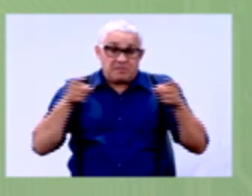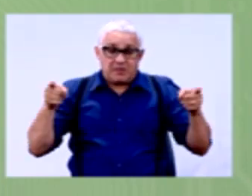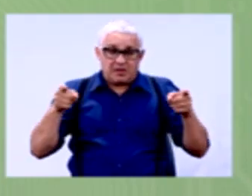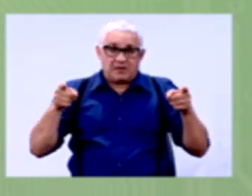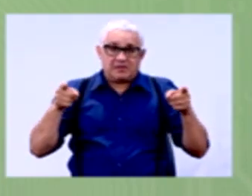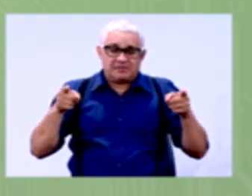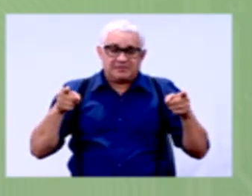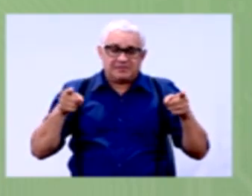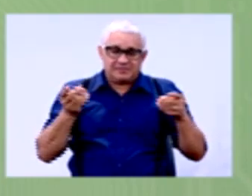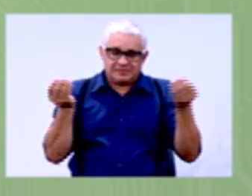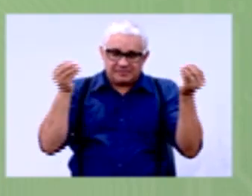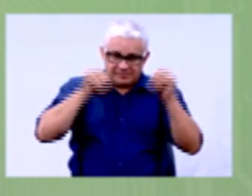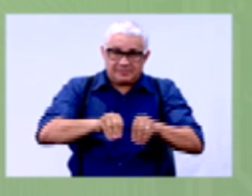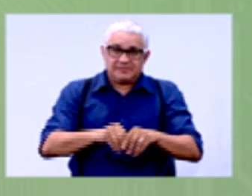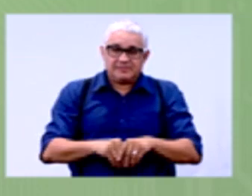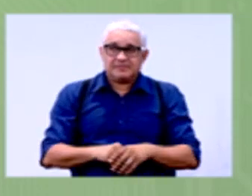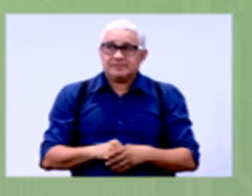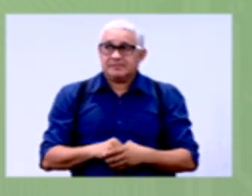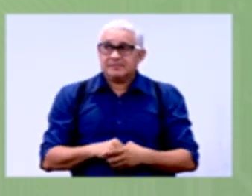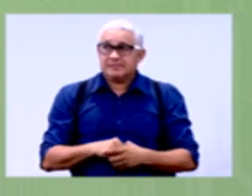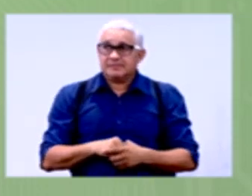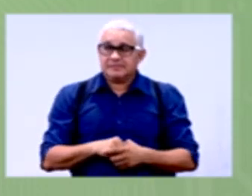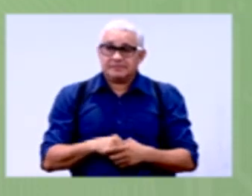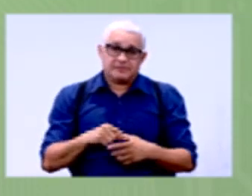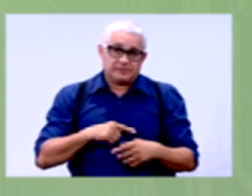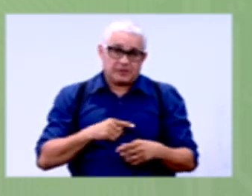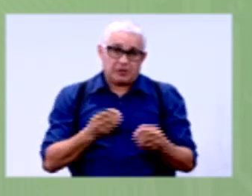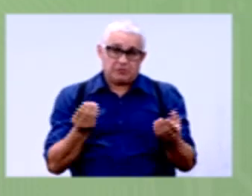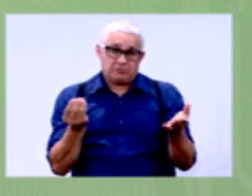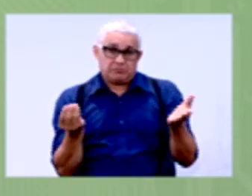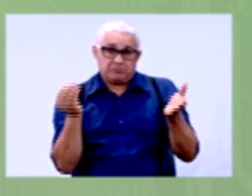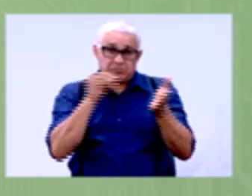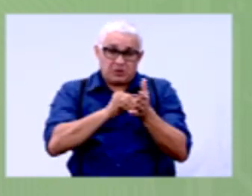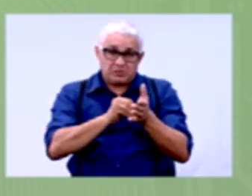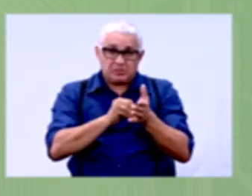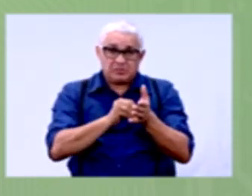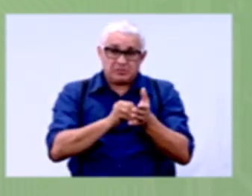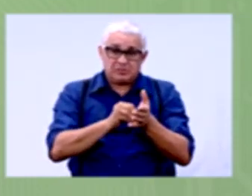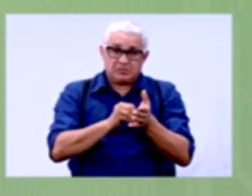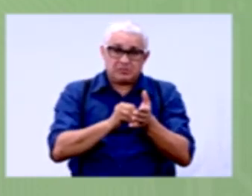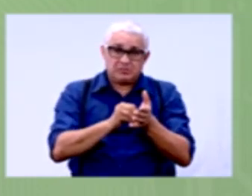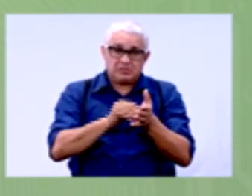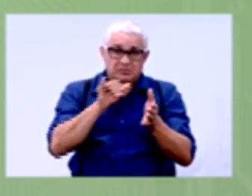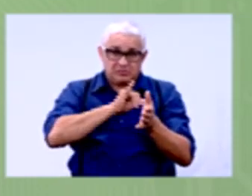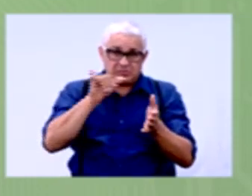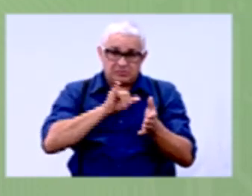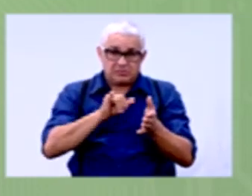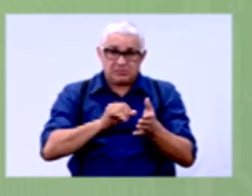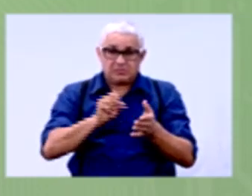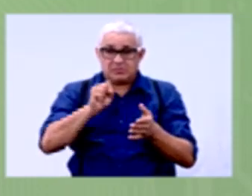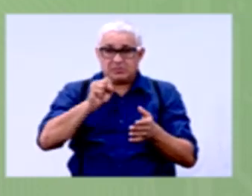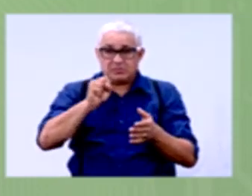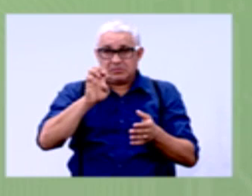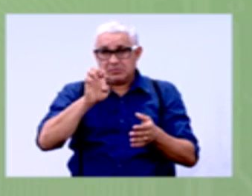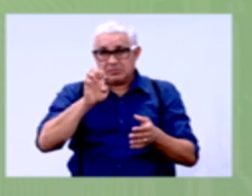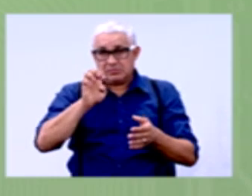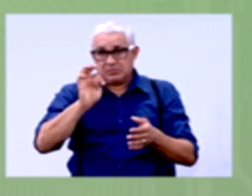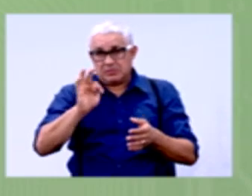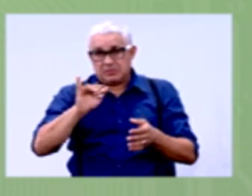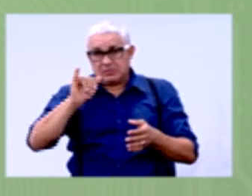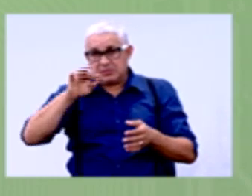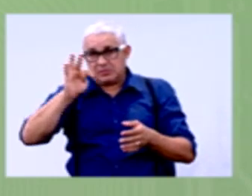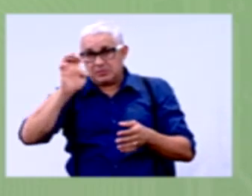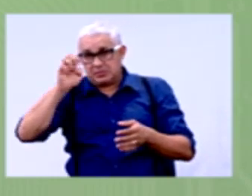armazenou, certo? Dessa forma, a gente adiciona um registro, ou seja, setItem, né, por meio